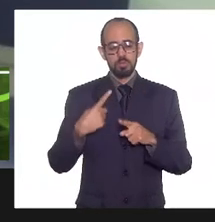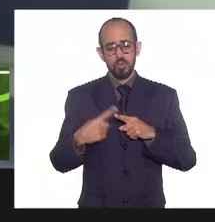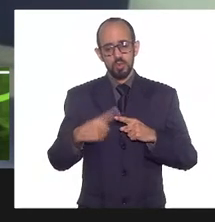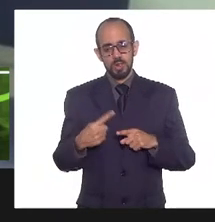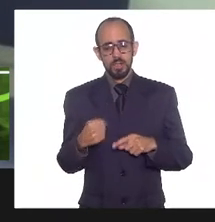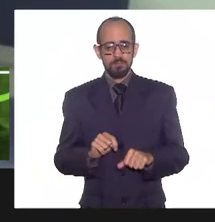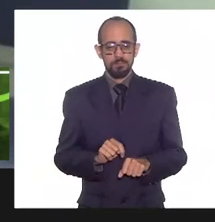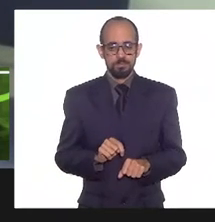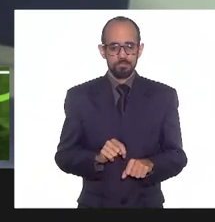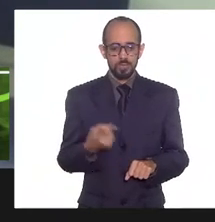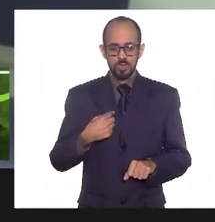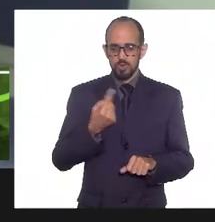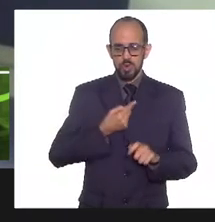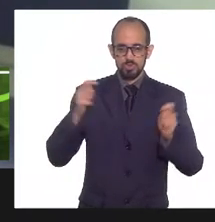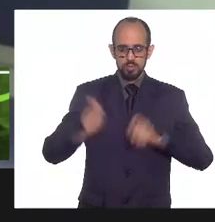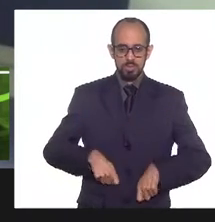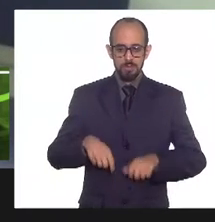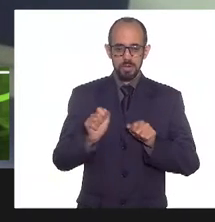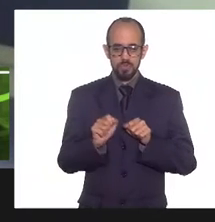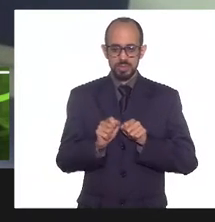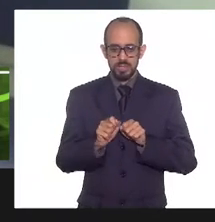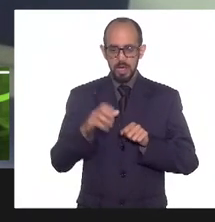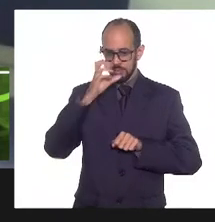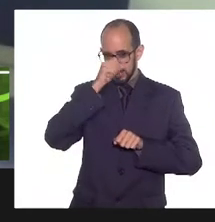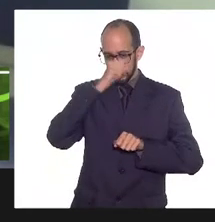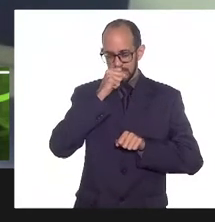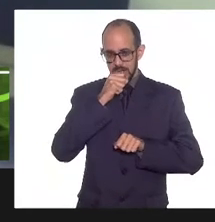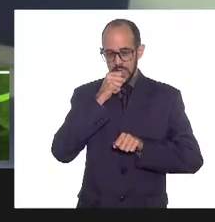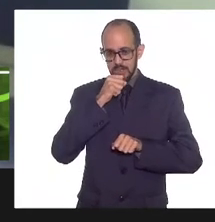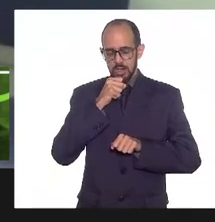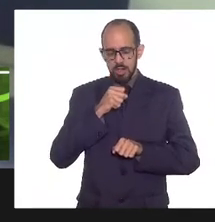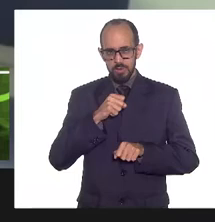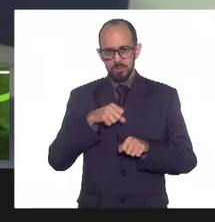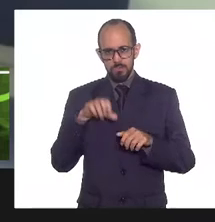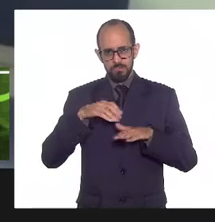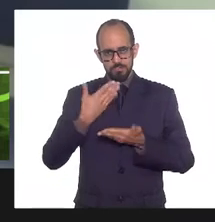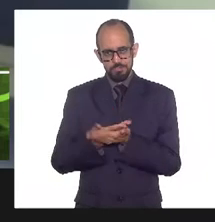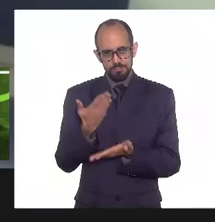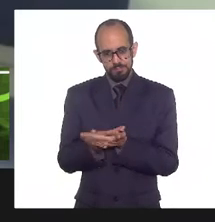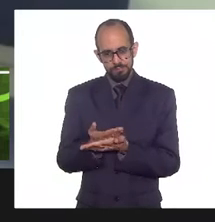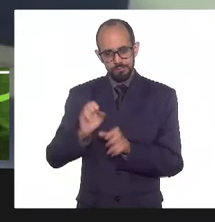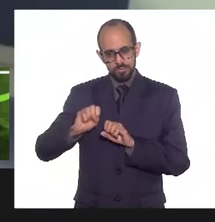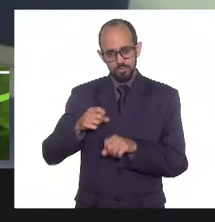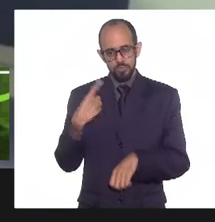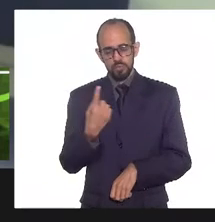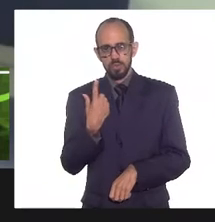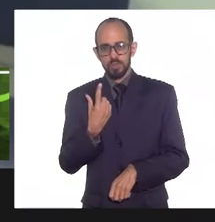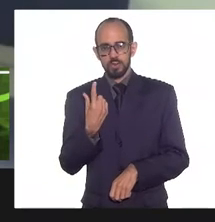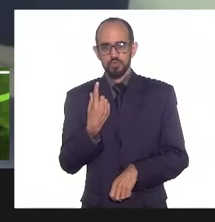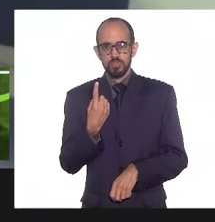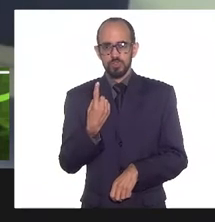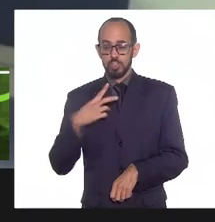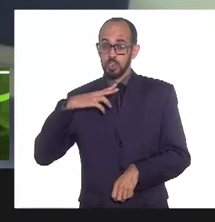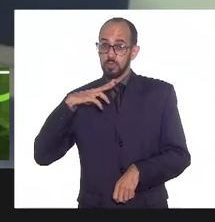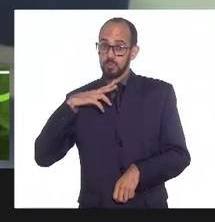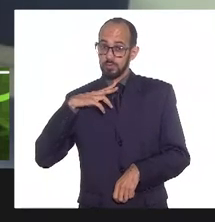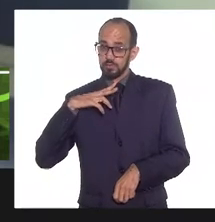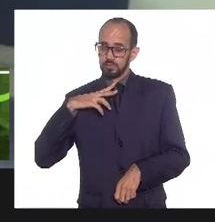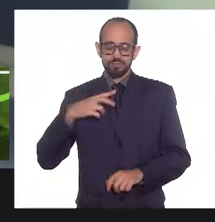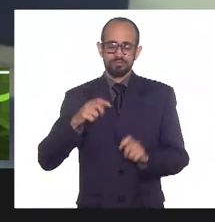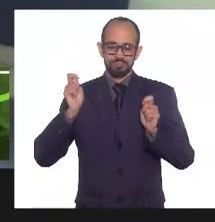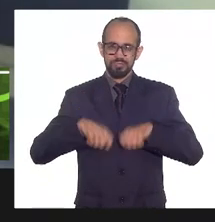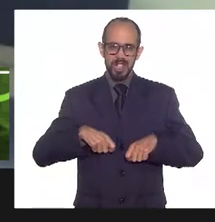a gente não consegue fazer aprendizagem nem escola nem formação se não for a muitas mãos então todos vocês